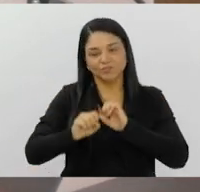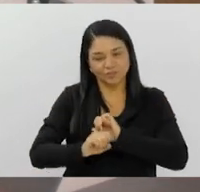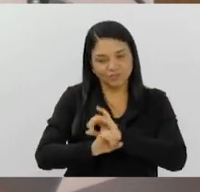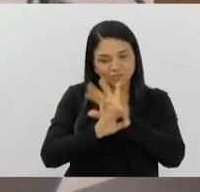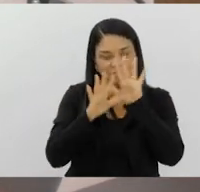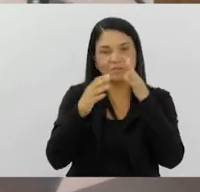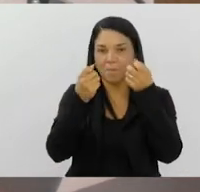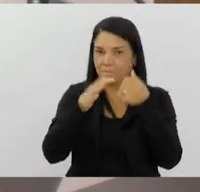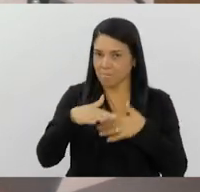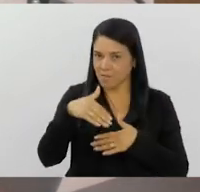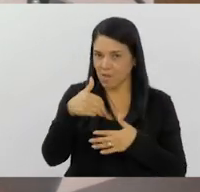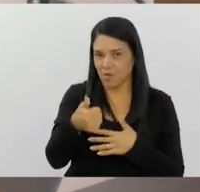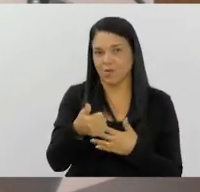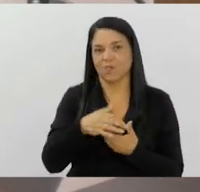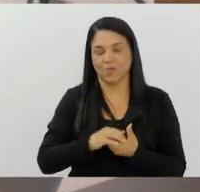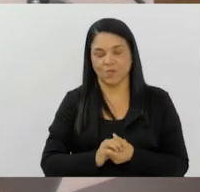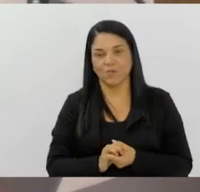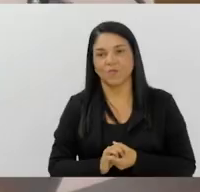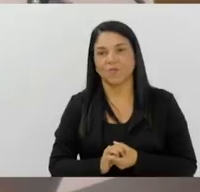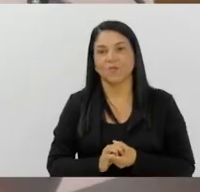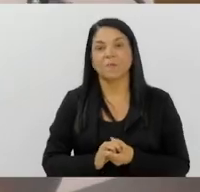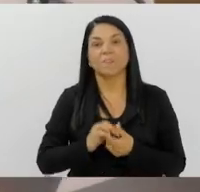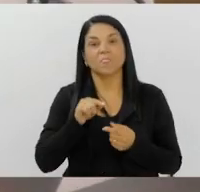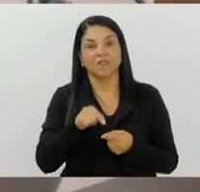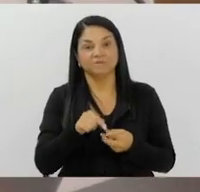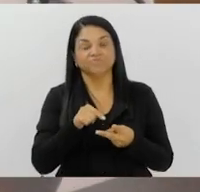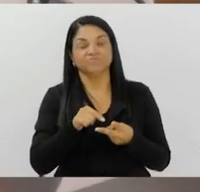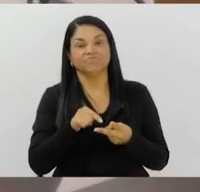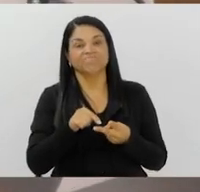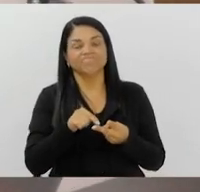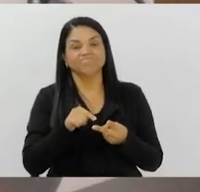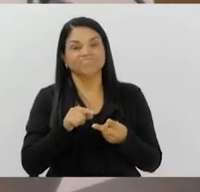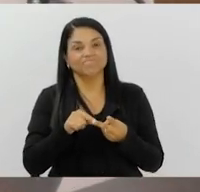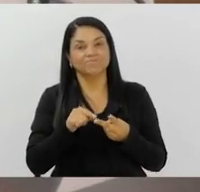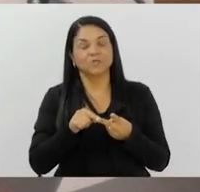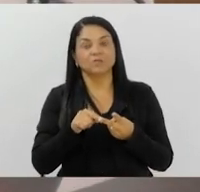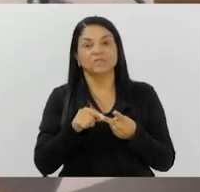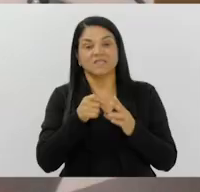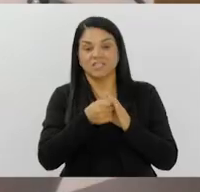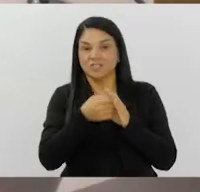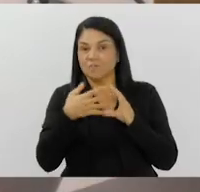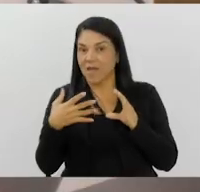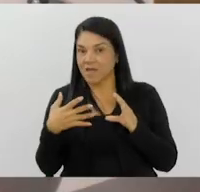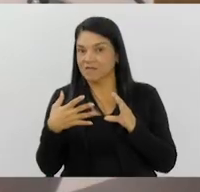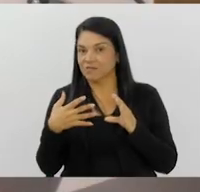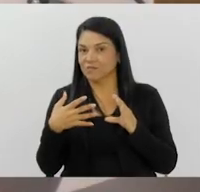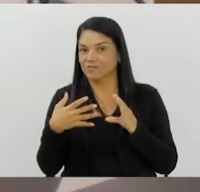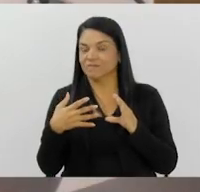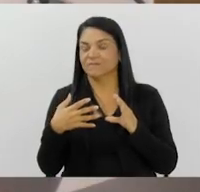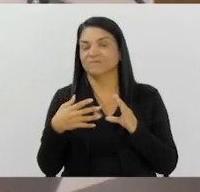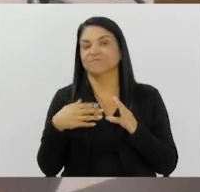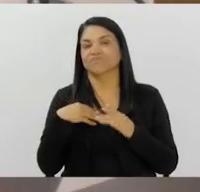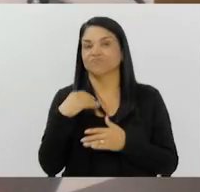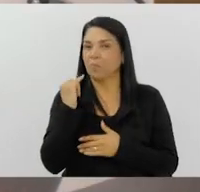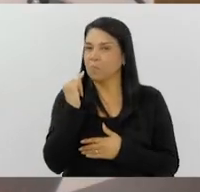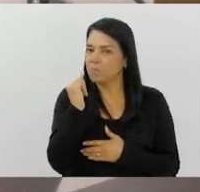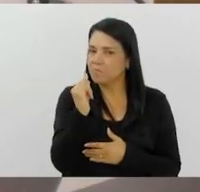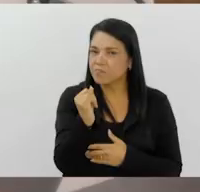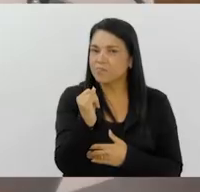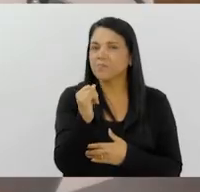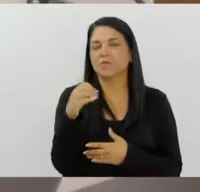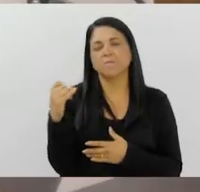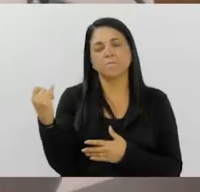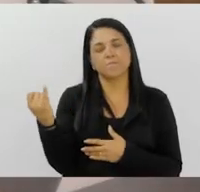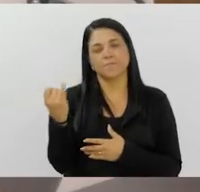melhor ã e e nesse ponto assim esse esse é um dos aspectos Eu só gostaria assim de de salientar Talvez seja